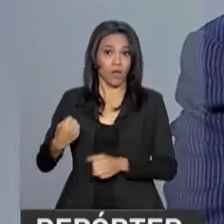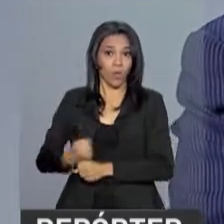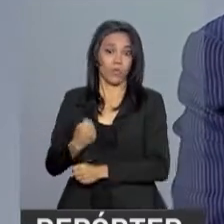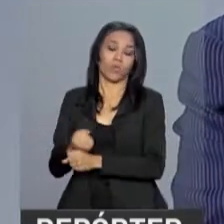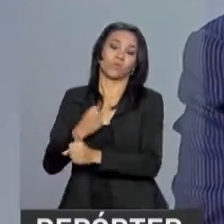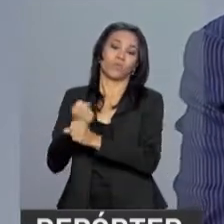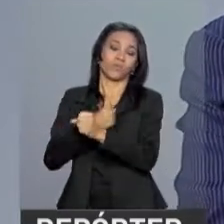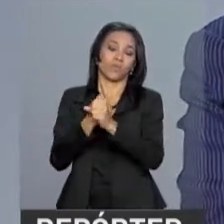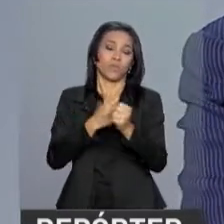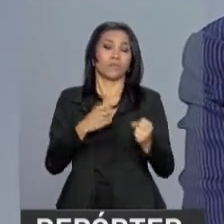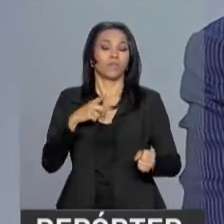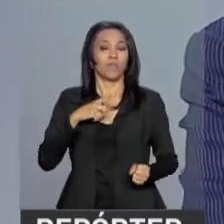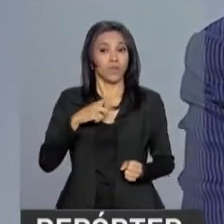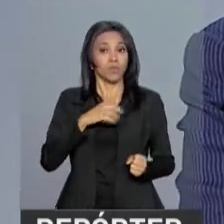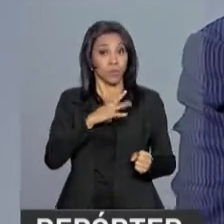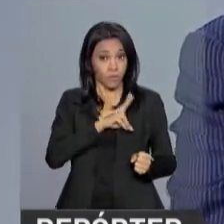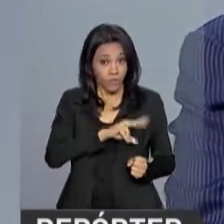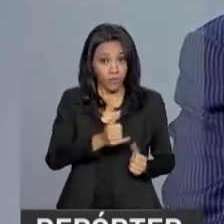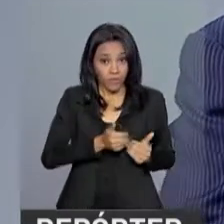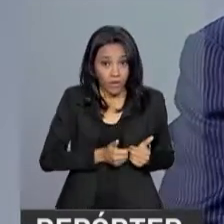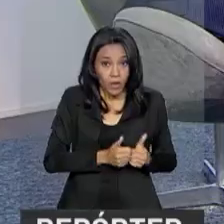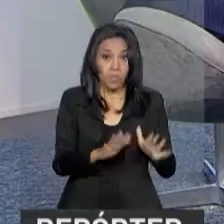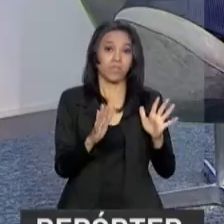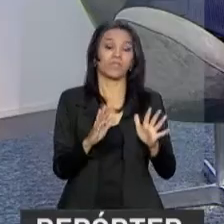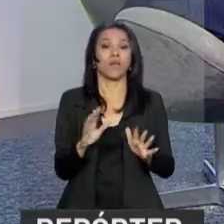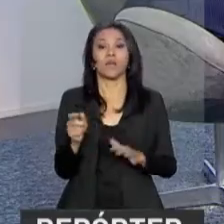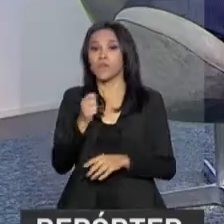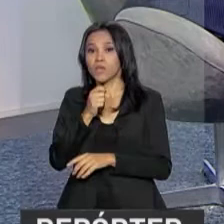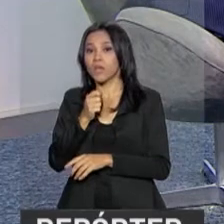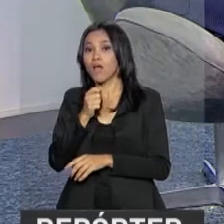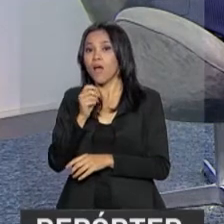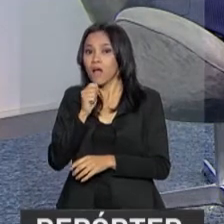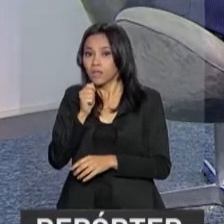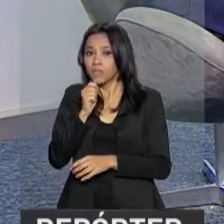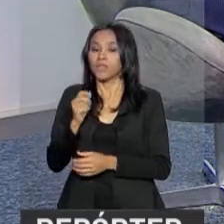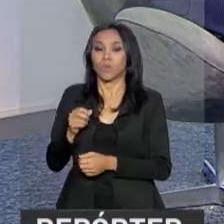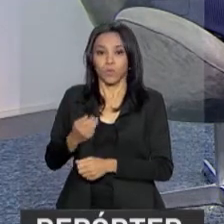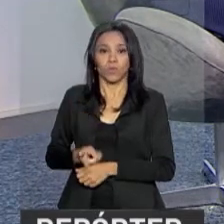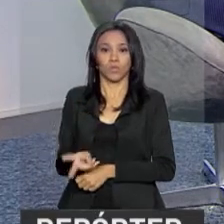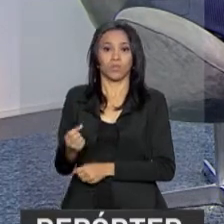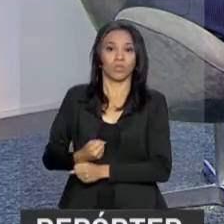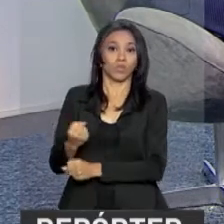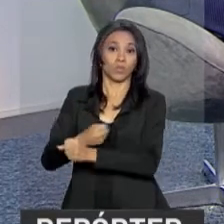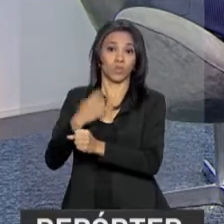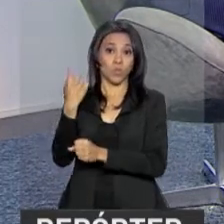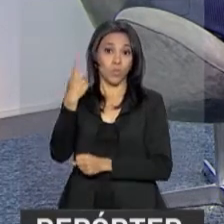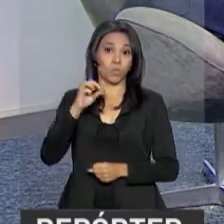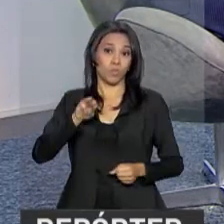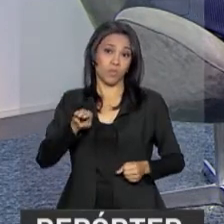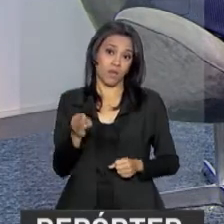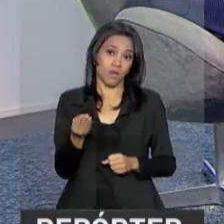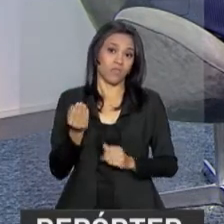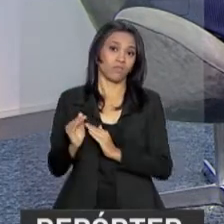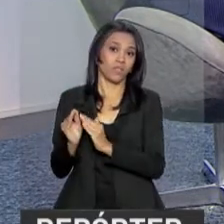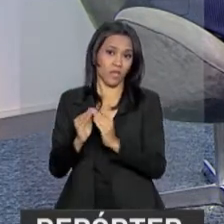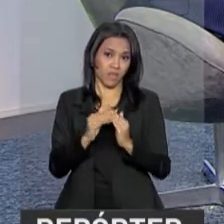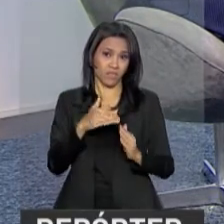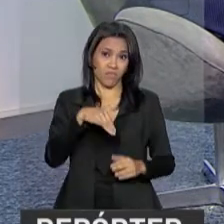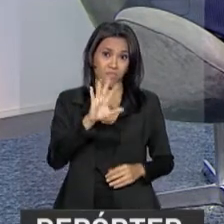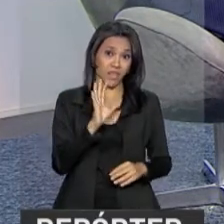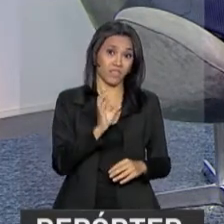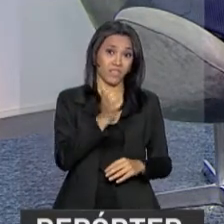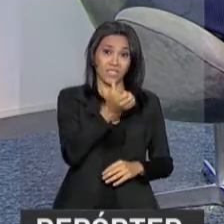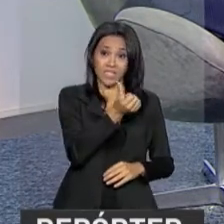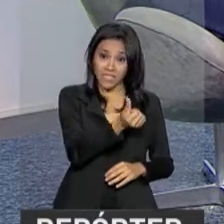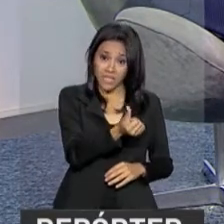evolução. Então, nós temos entre aquilo que vai iniciar e o que está sendo construído mais 1 milhão de moradias para atingir um déficit de mais de